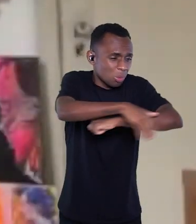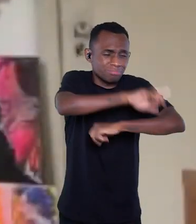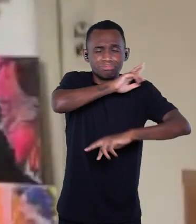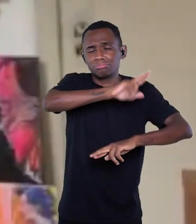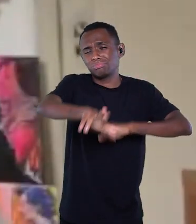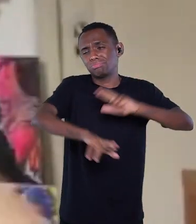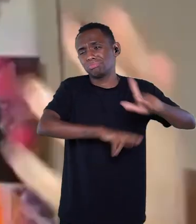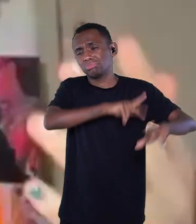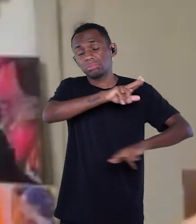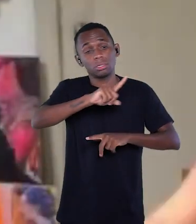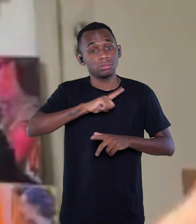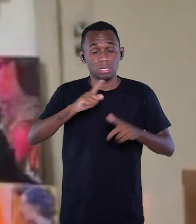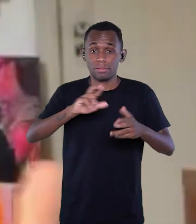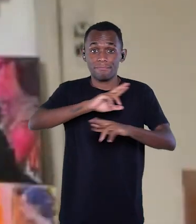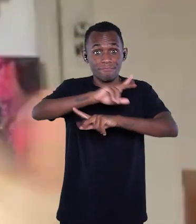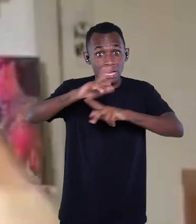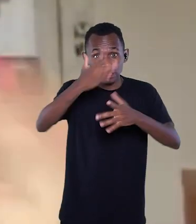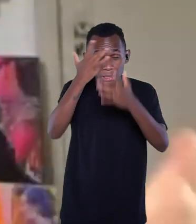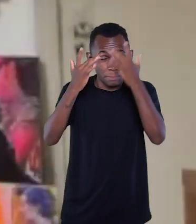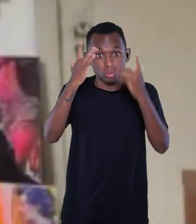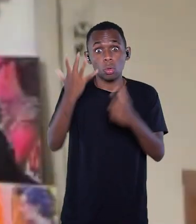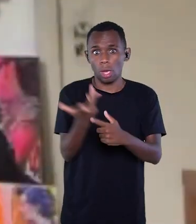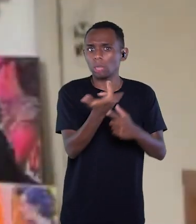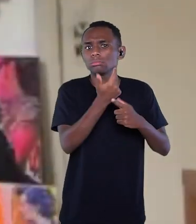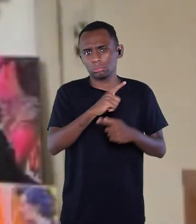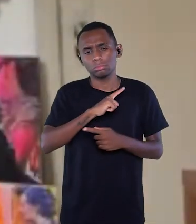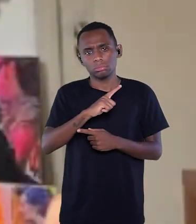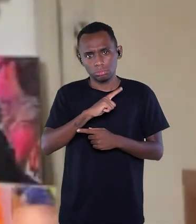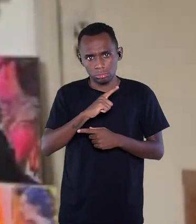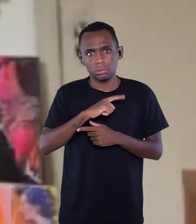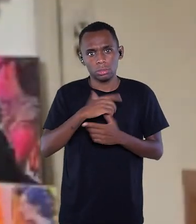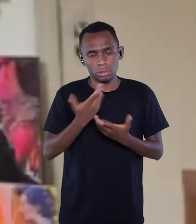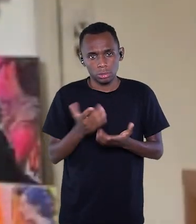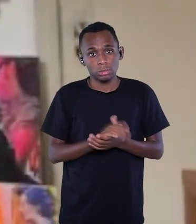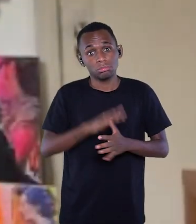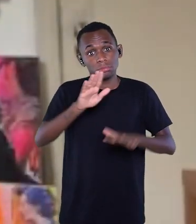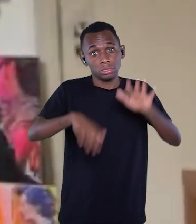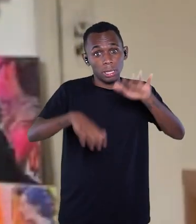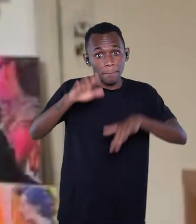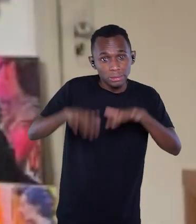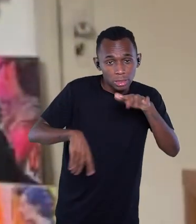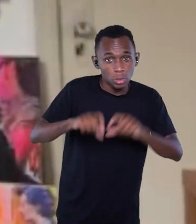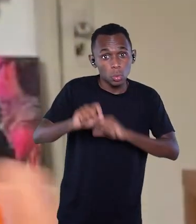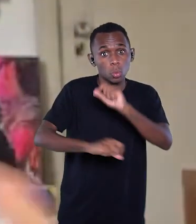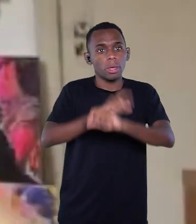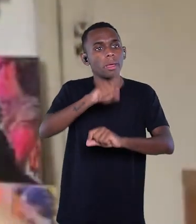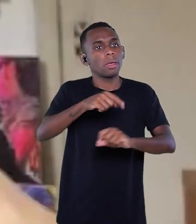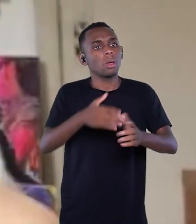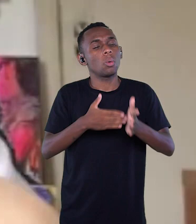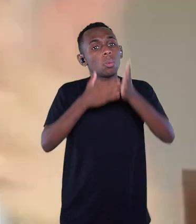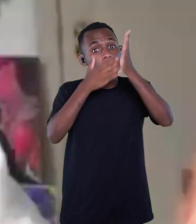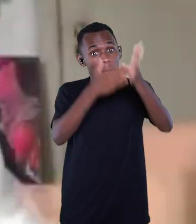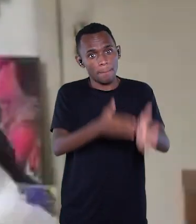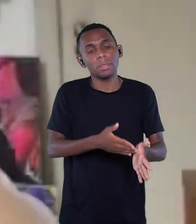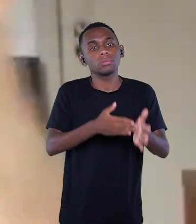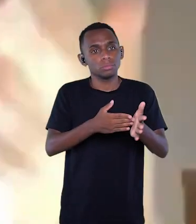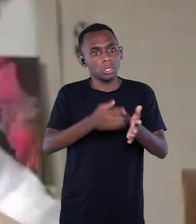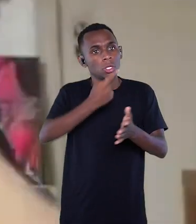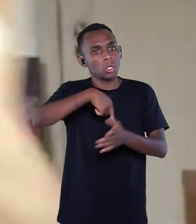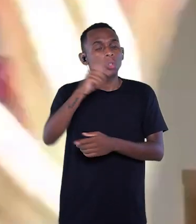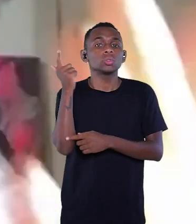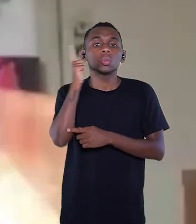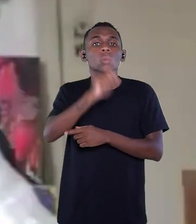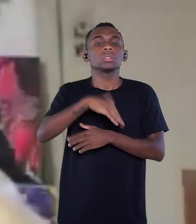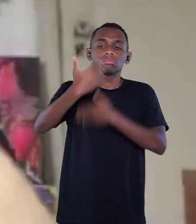muito diversas, e tem muitas pessoas que são grandes artistas. Então, às vezes é o caminho que a gente